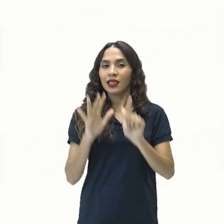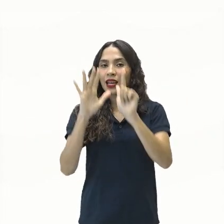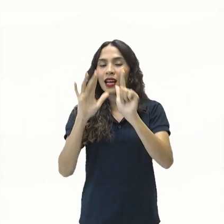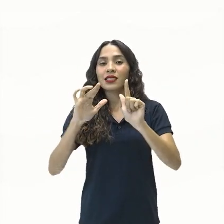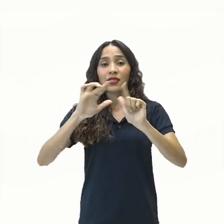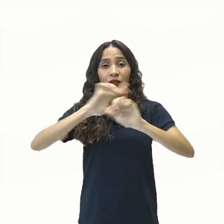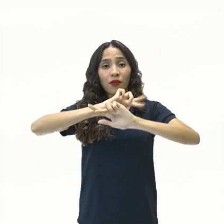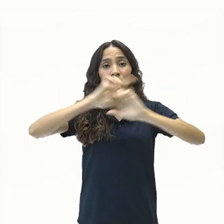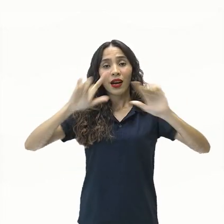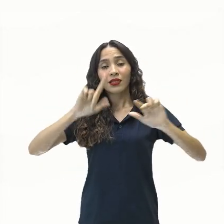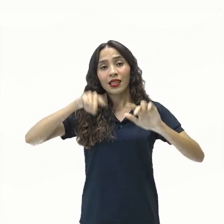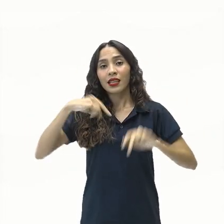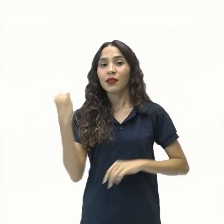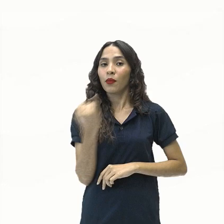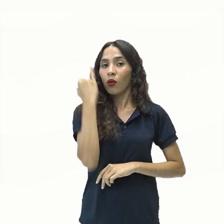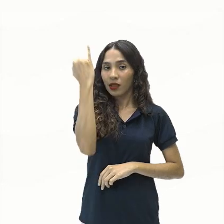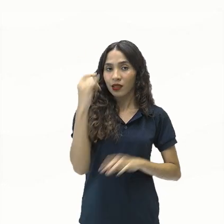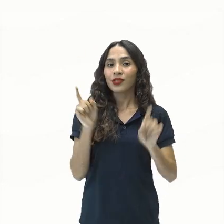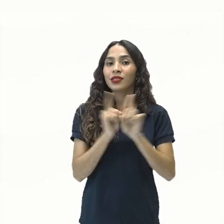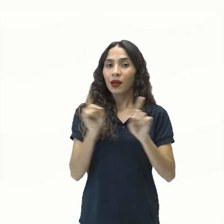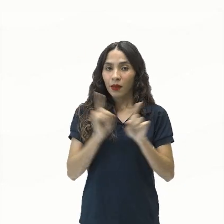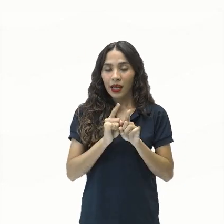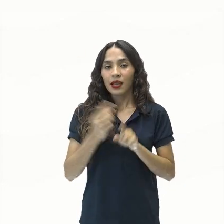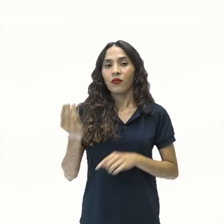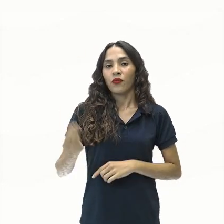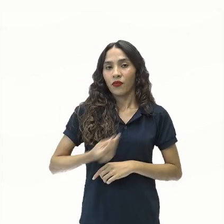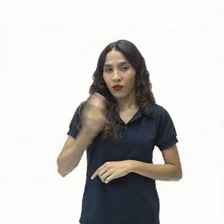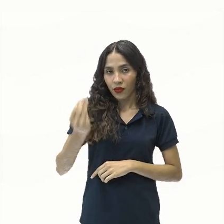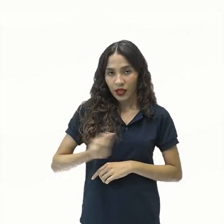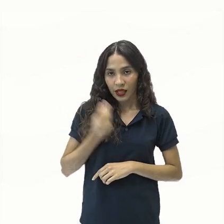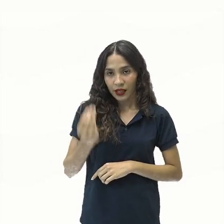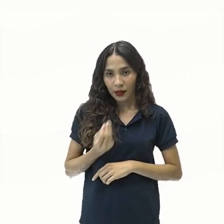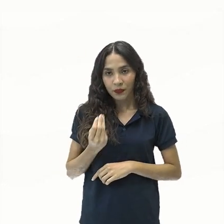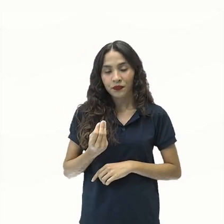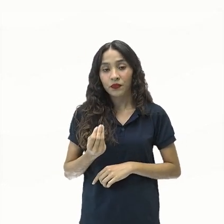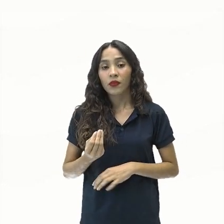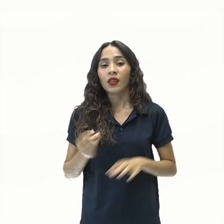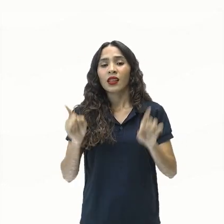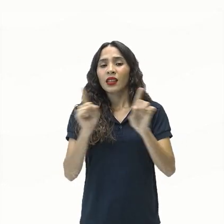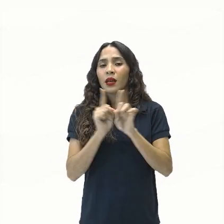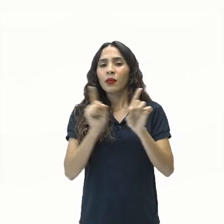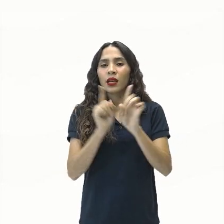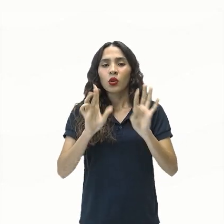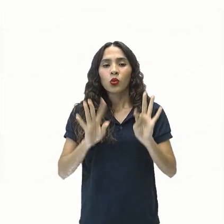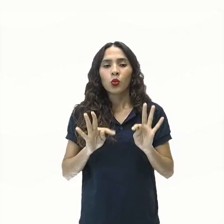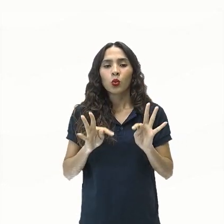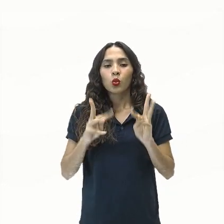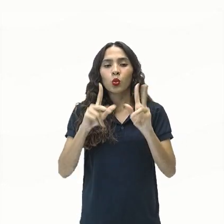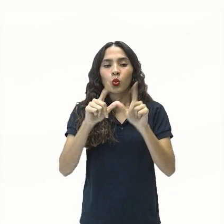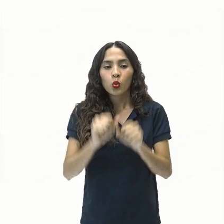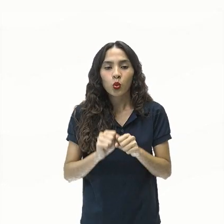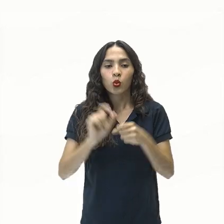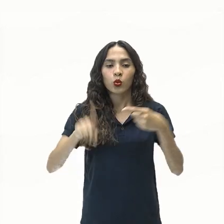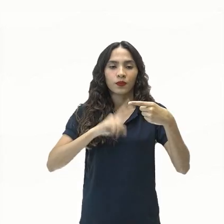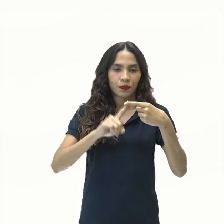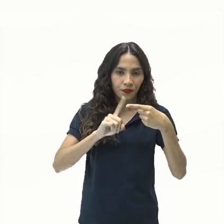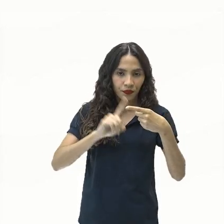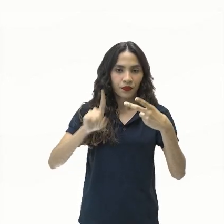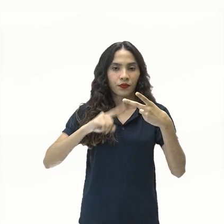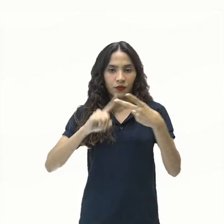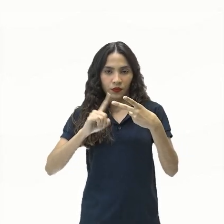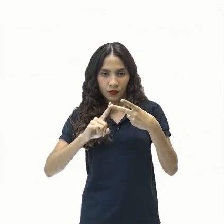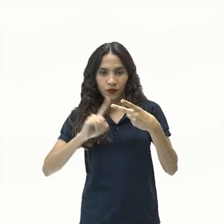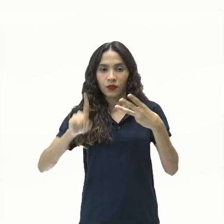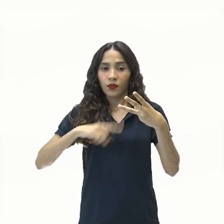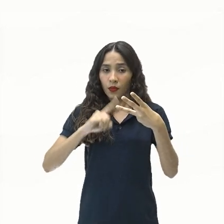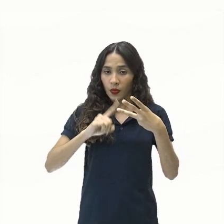nesse ar, que é super importante para a nossa sobrevivência. E tudo isso, né, tanto a hidrosfera quanto a